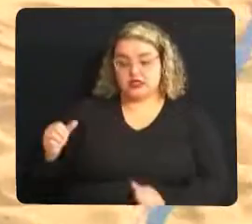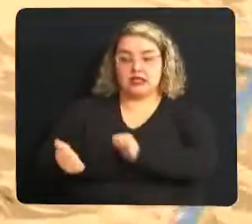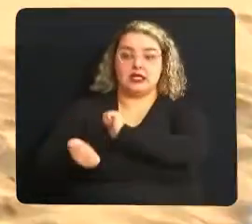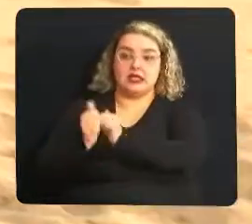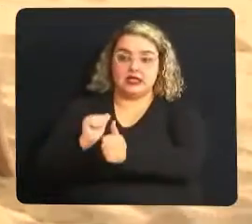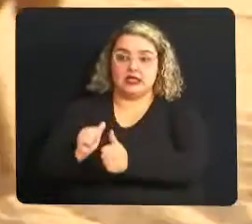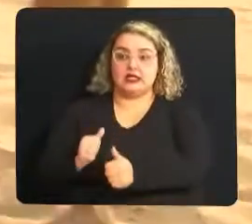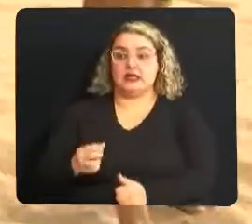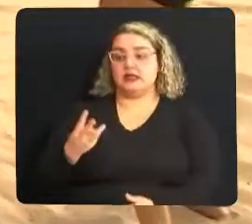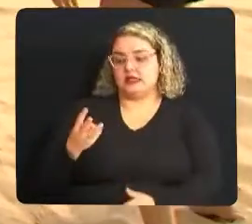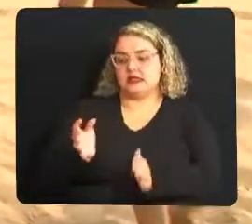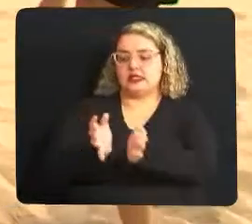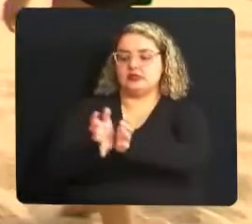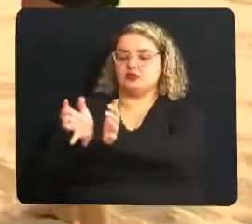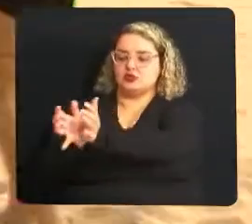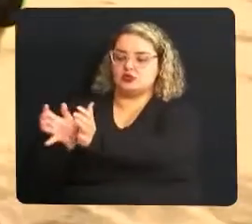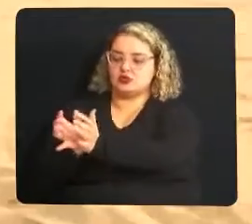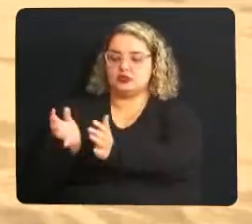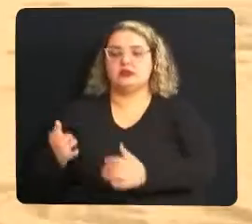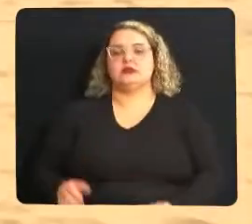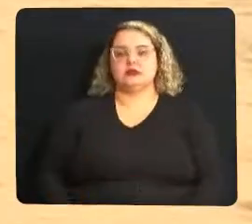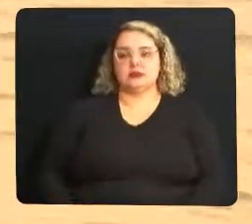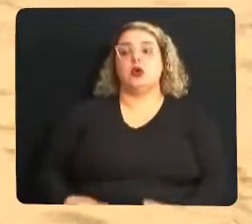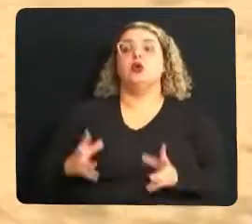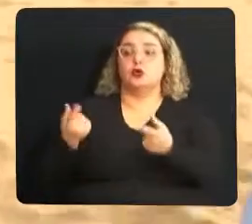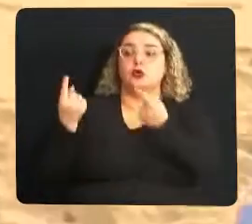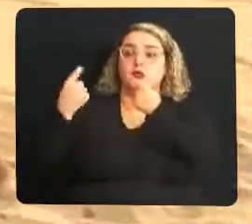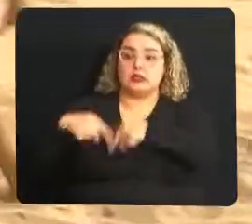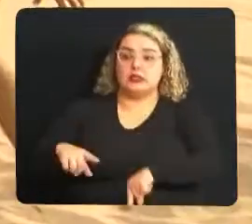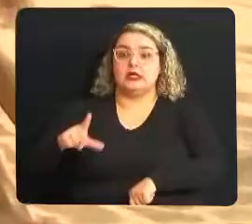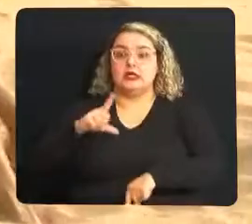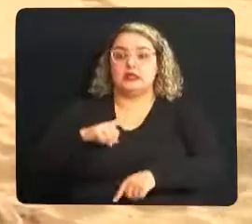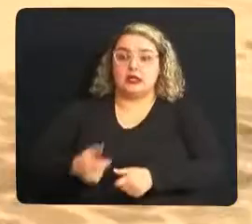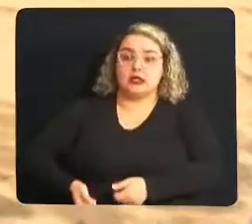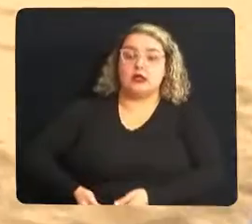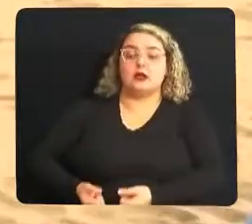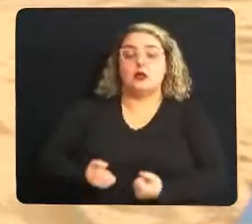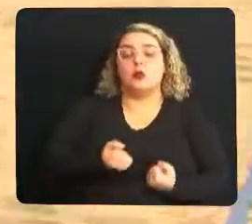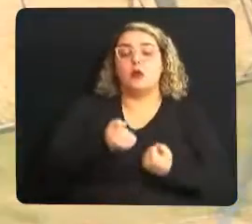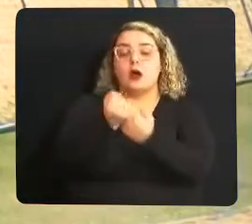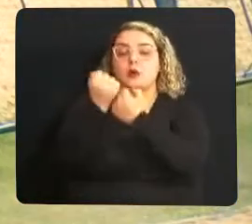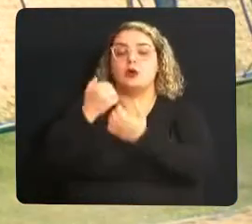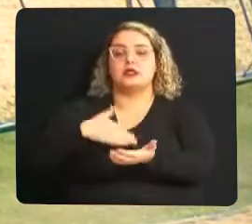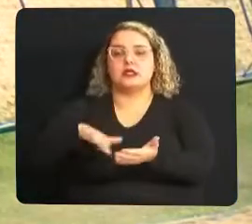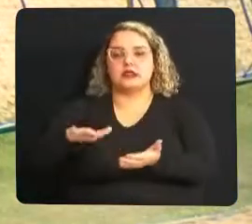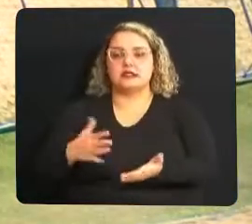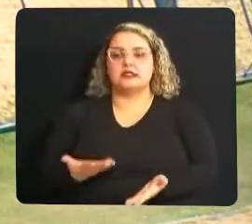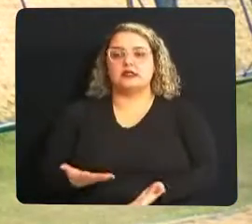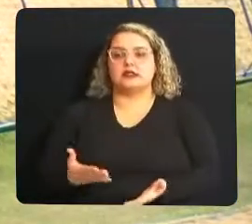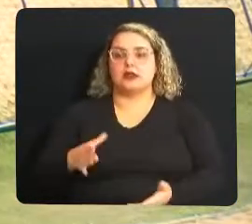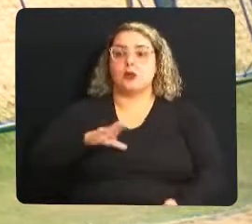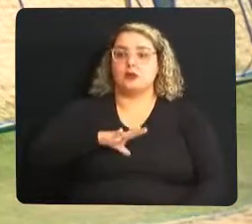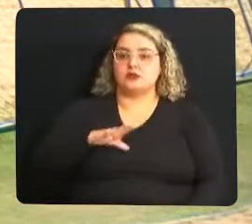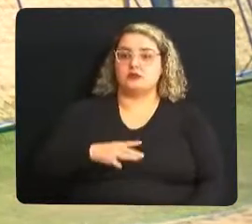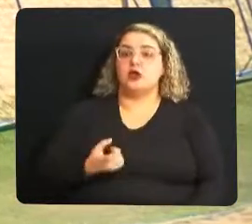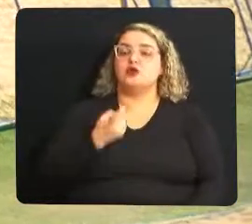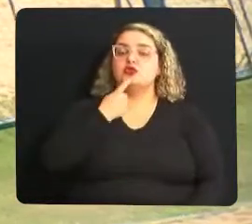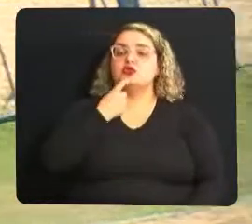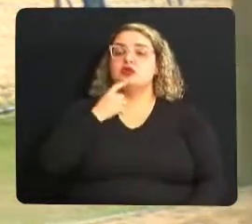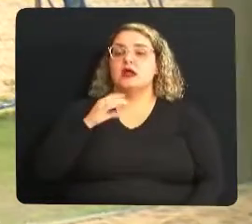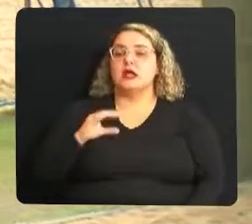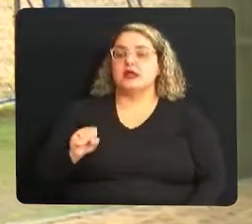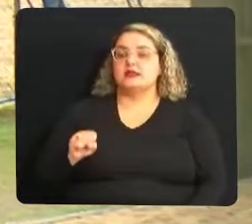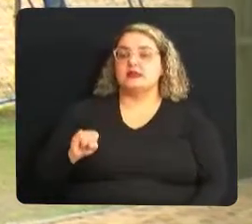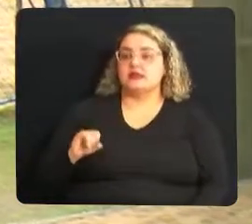divididos em três categorias né todos e todos os campeonatos né tem o apoio da Secretaria Municipal de Campinas aos patrocinadores que a